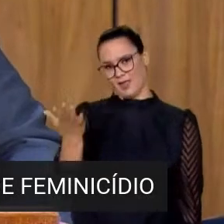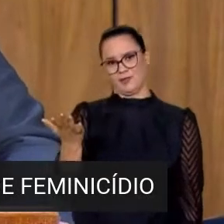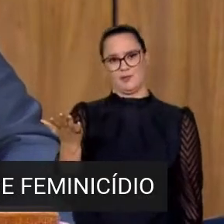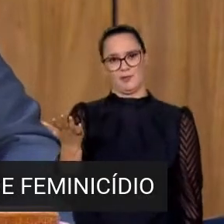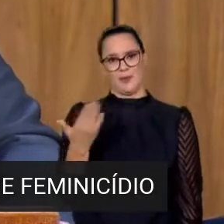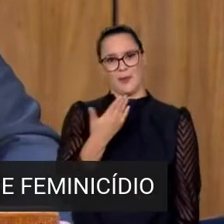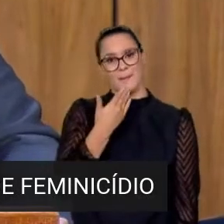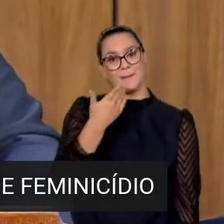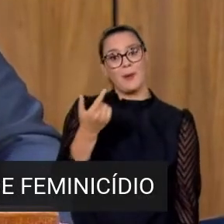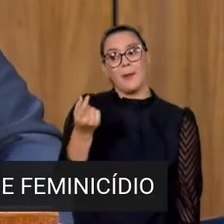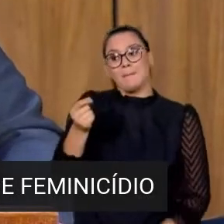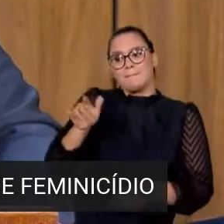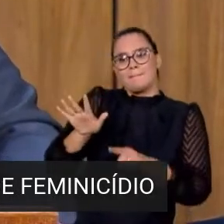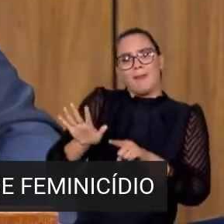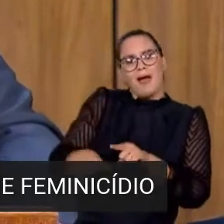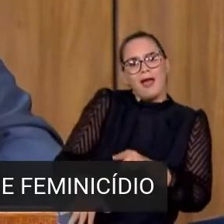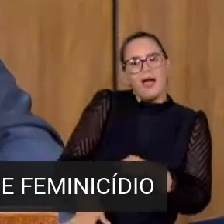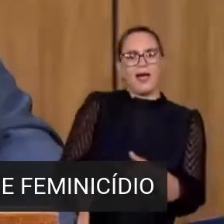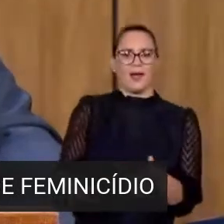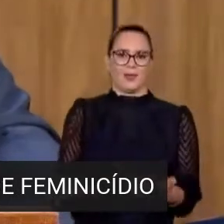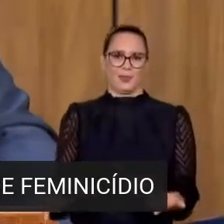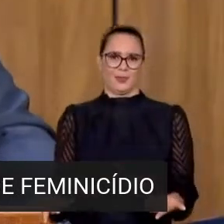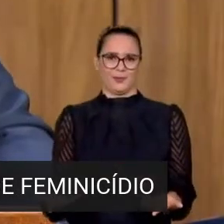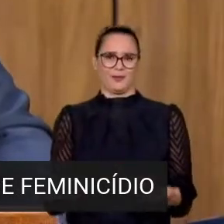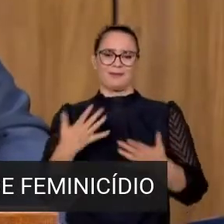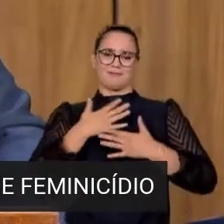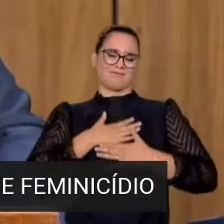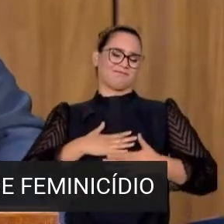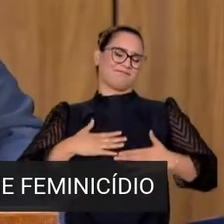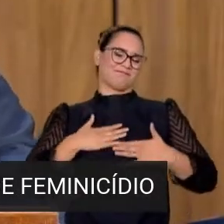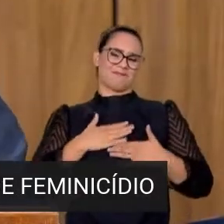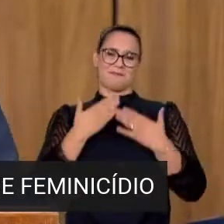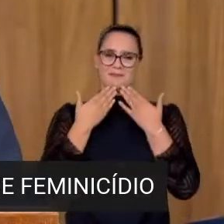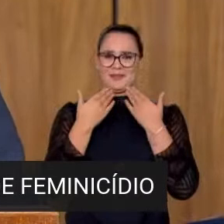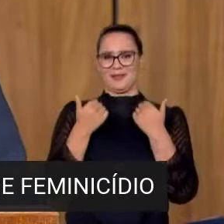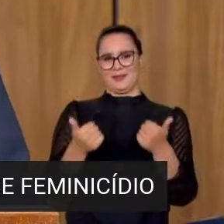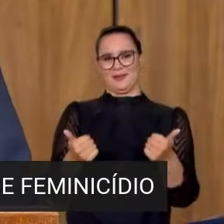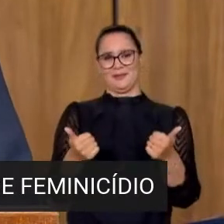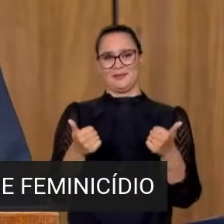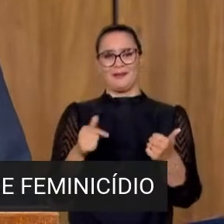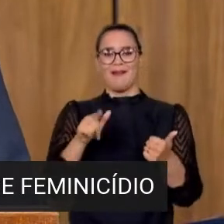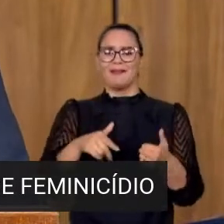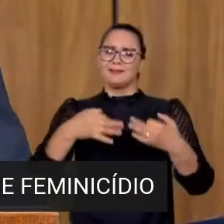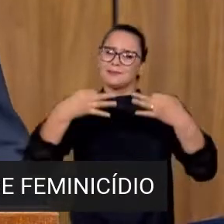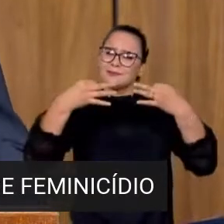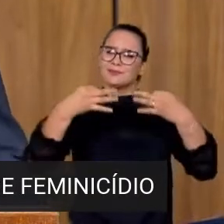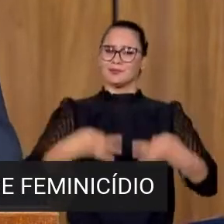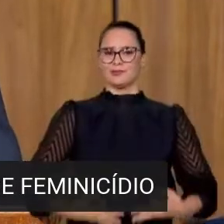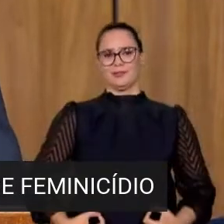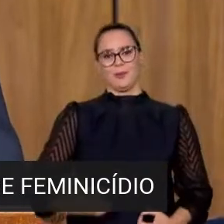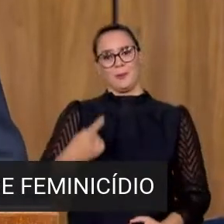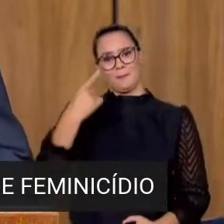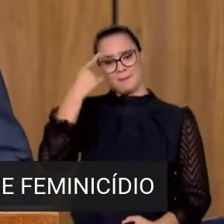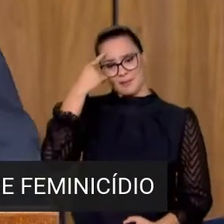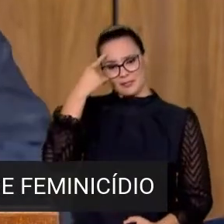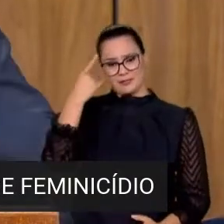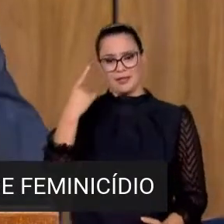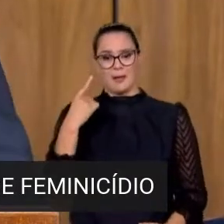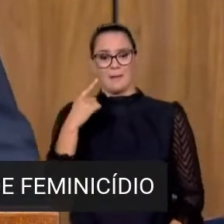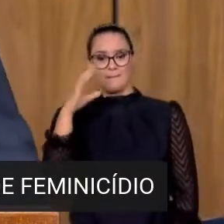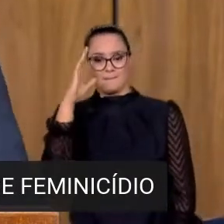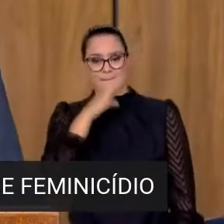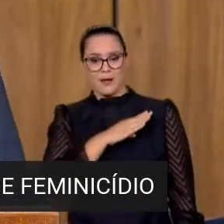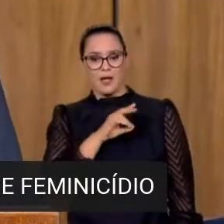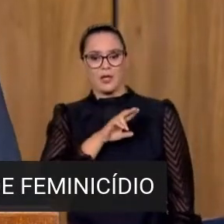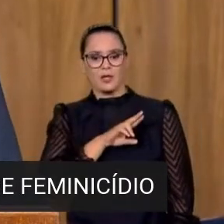muito mais barato, é muito mais prazeroso e é muito mais digno para esse animal chamado